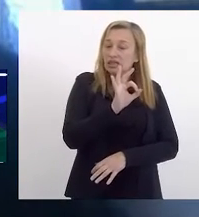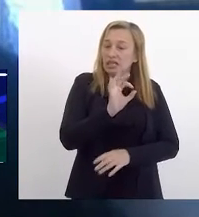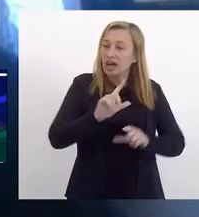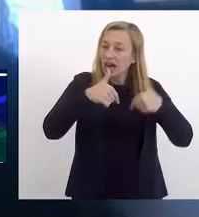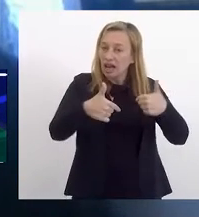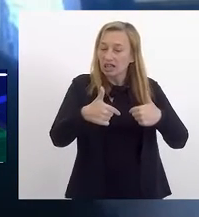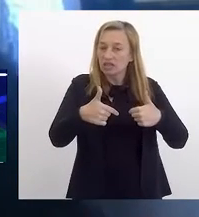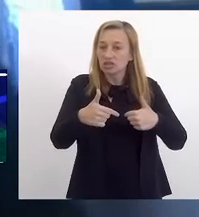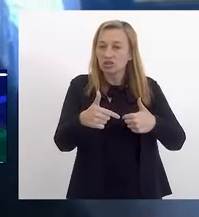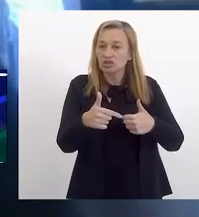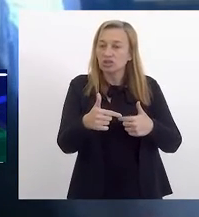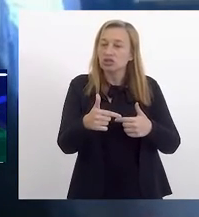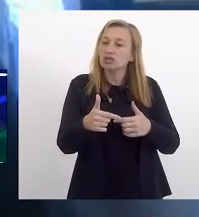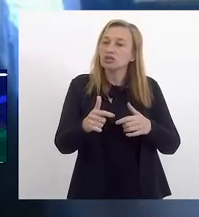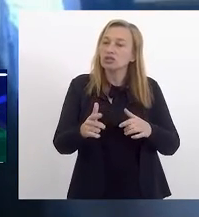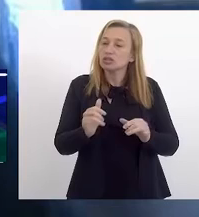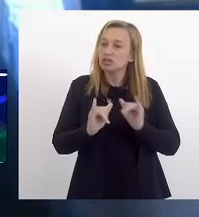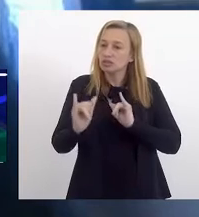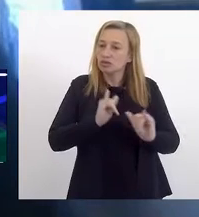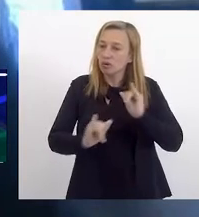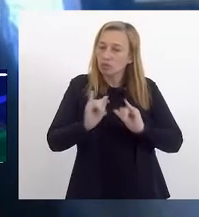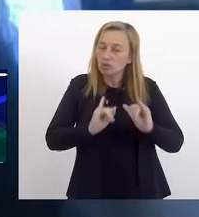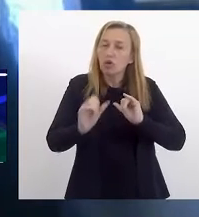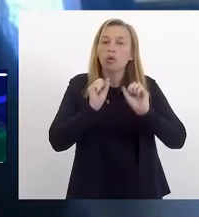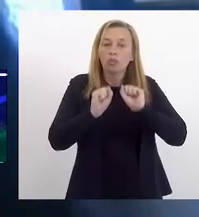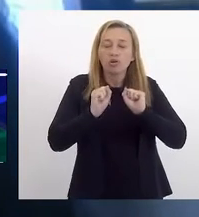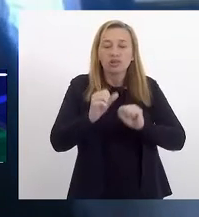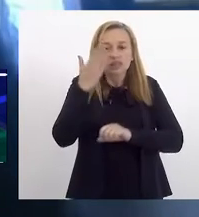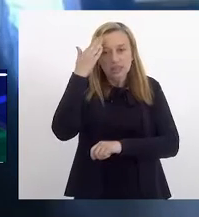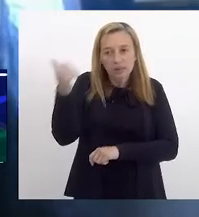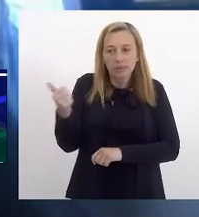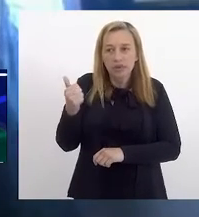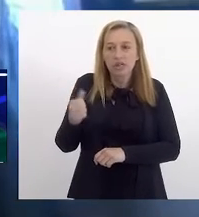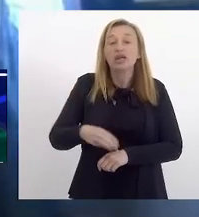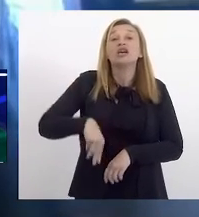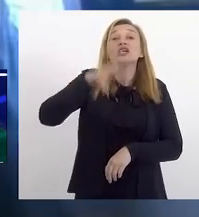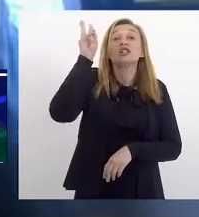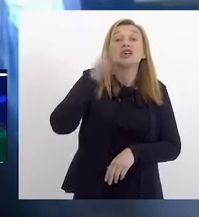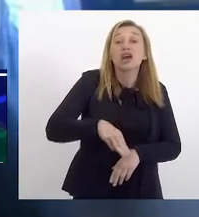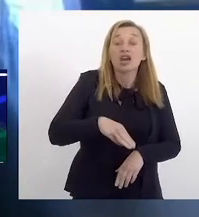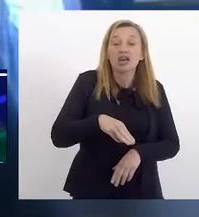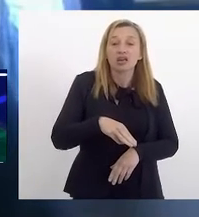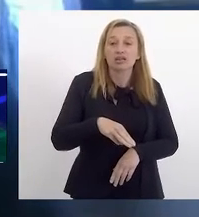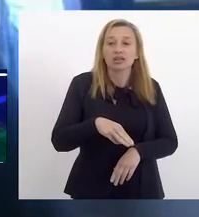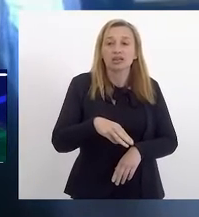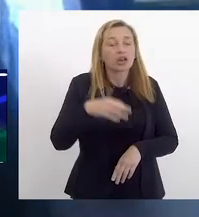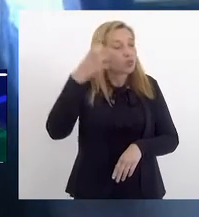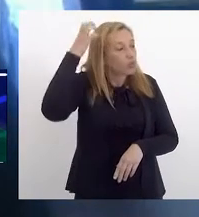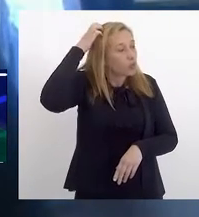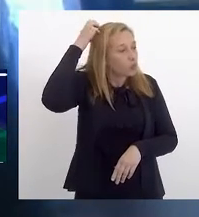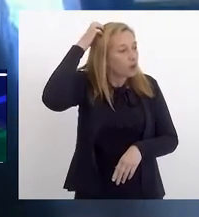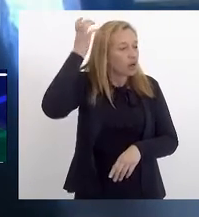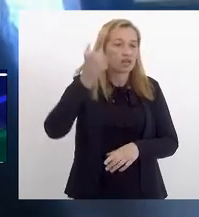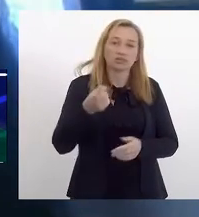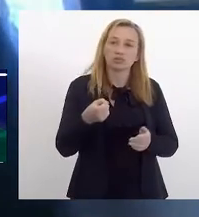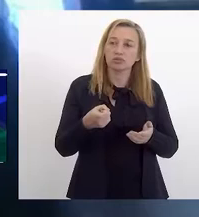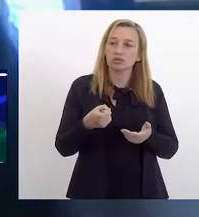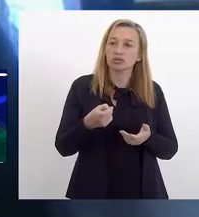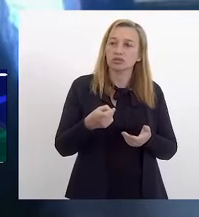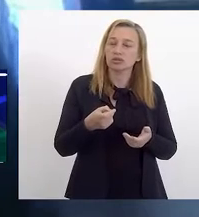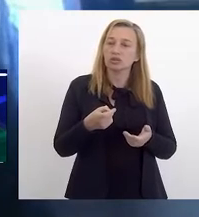essas informações de tal modo que a gente possa saber quem são os autores das